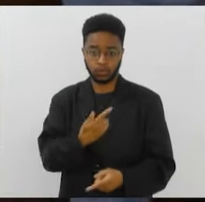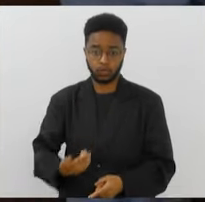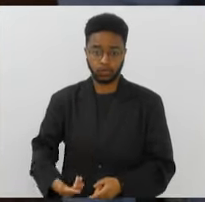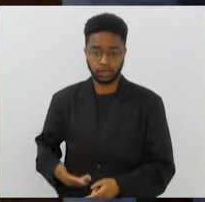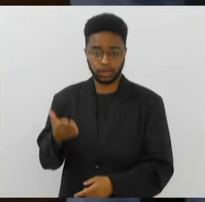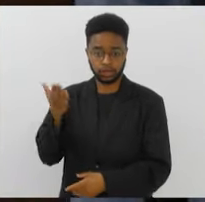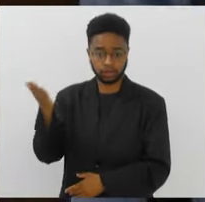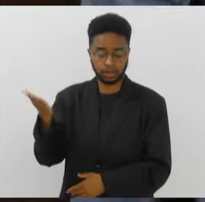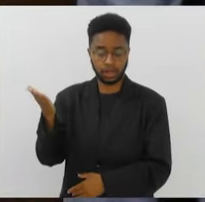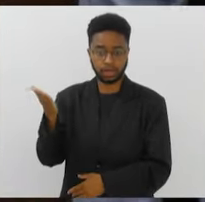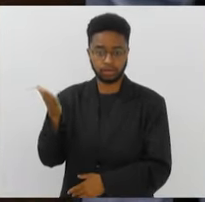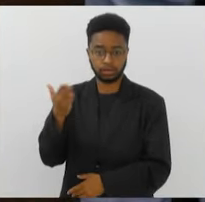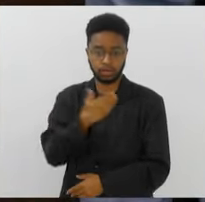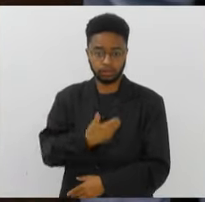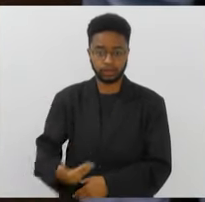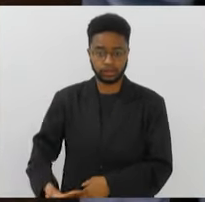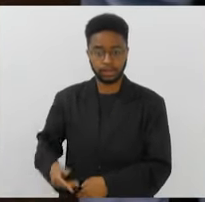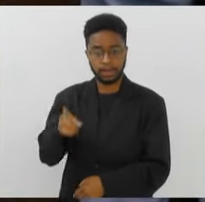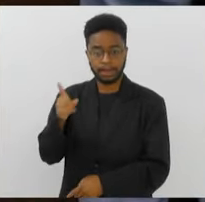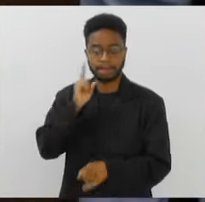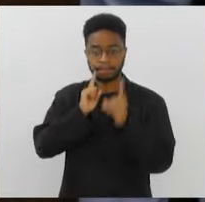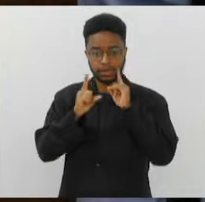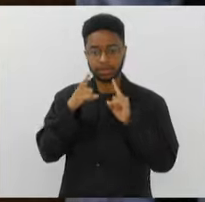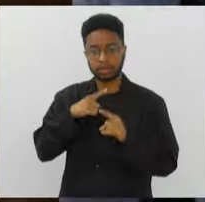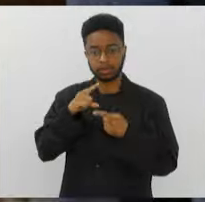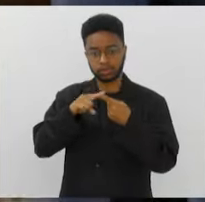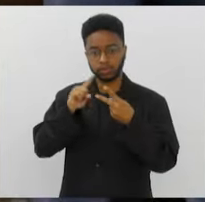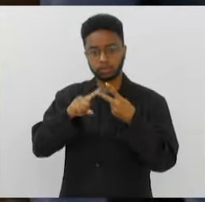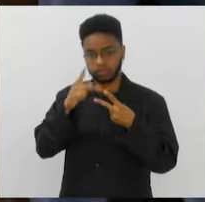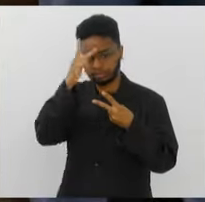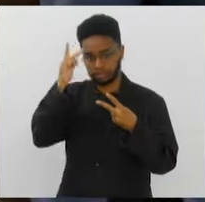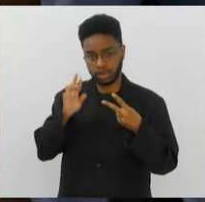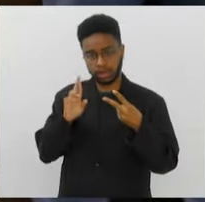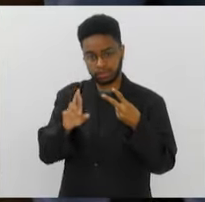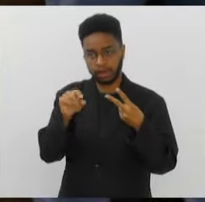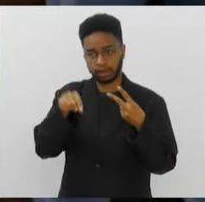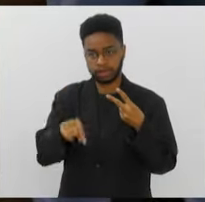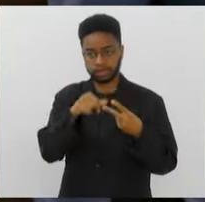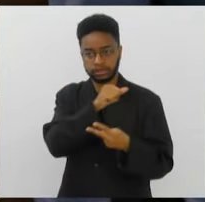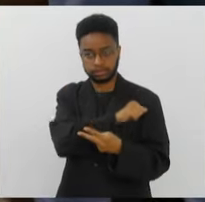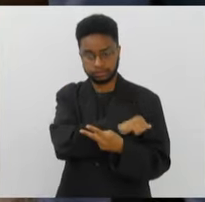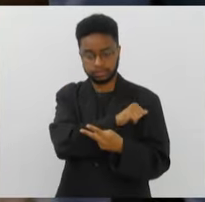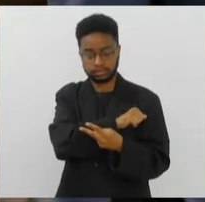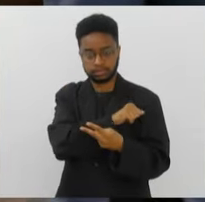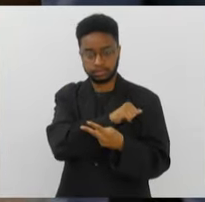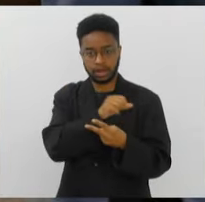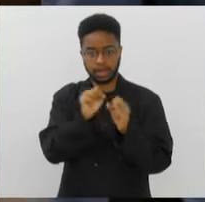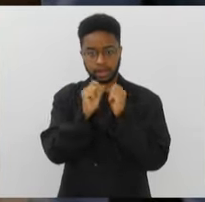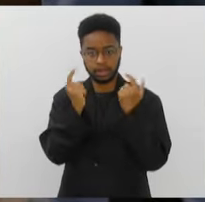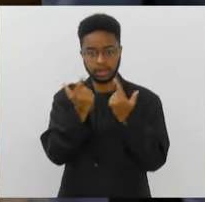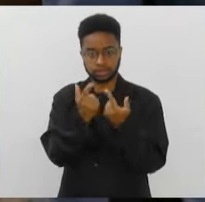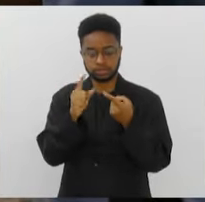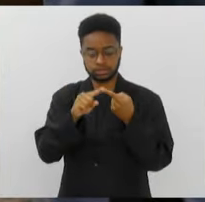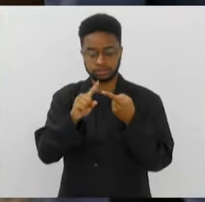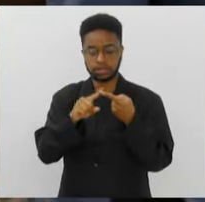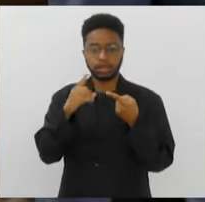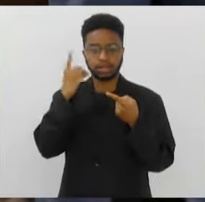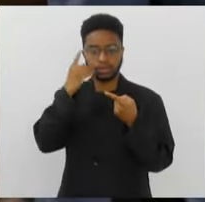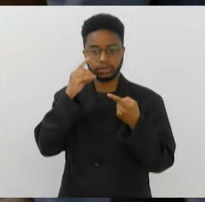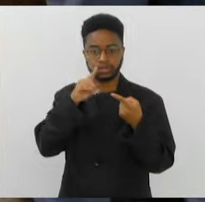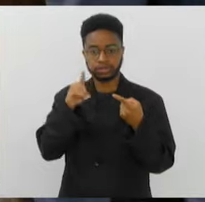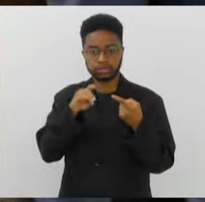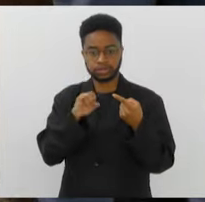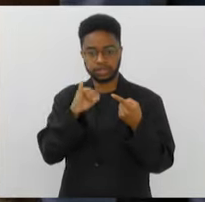Maricá tem dois bons representantes aqui no parlamento, que são vinculados ao governo, que é a deputada